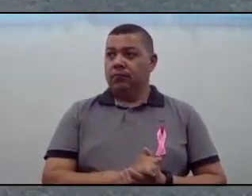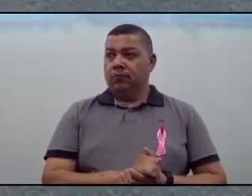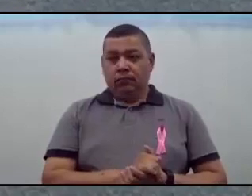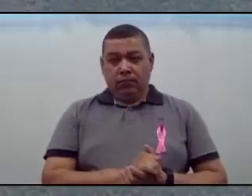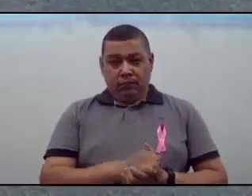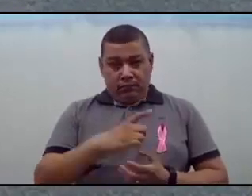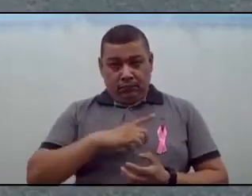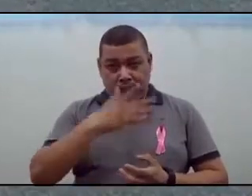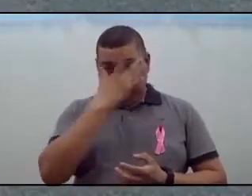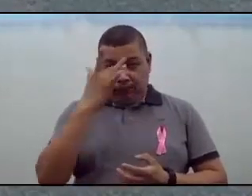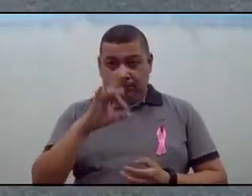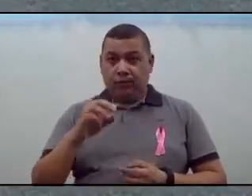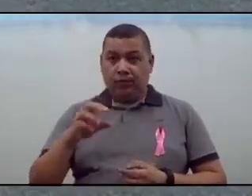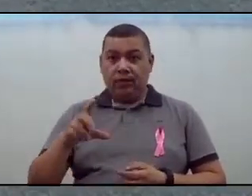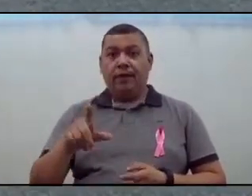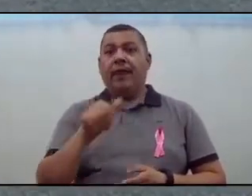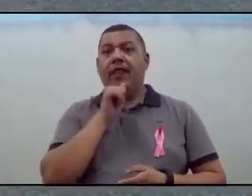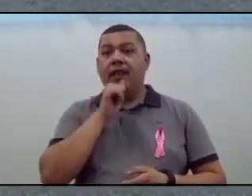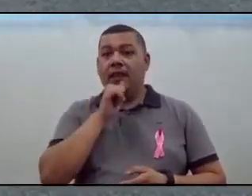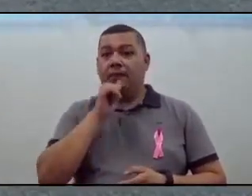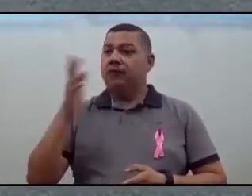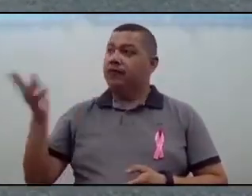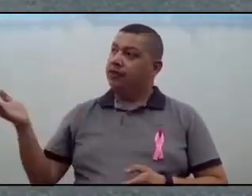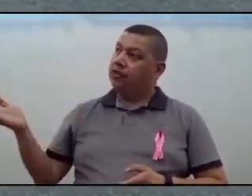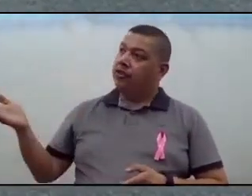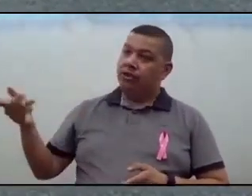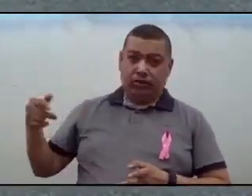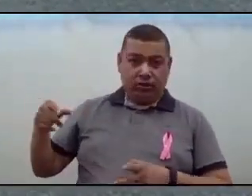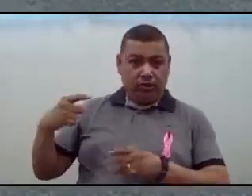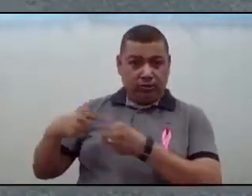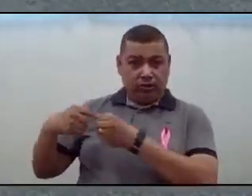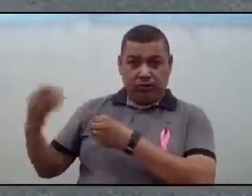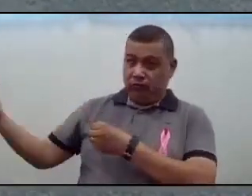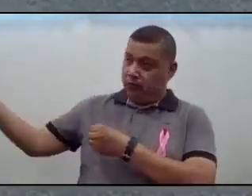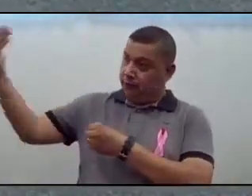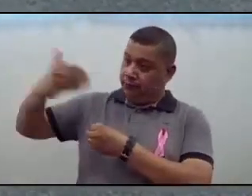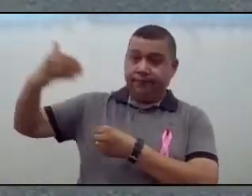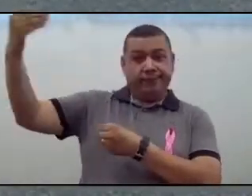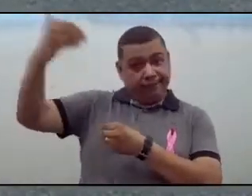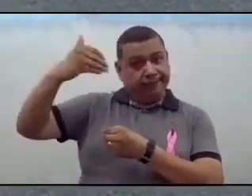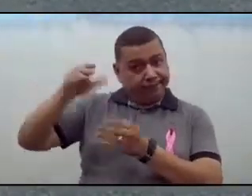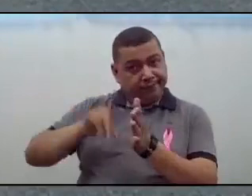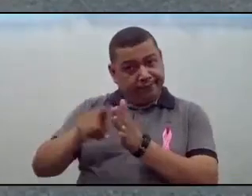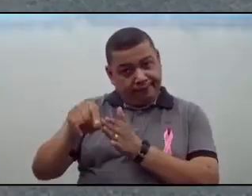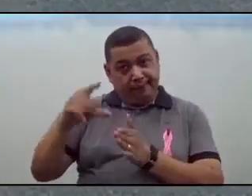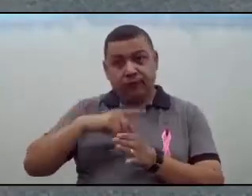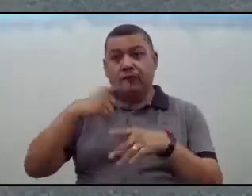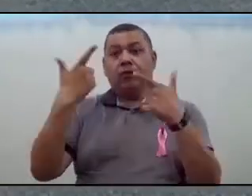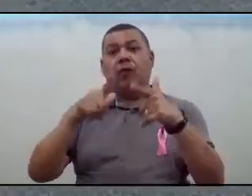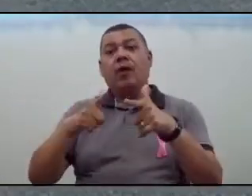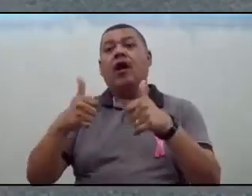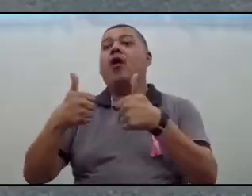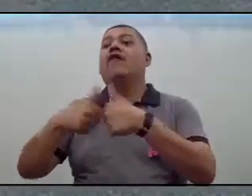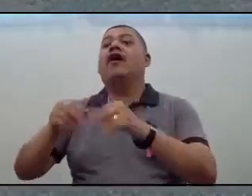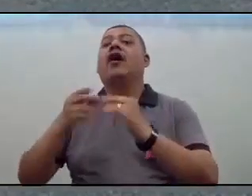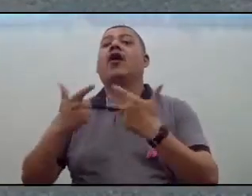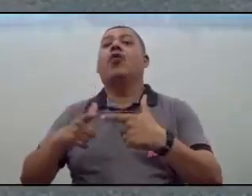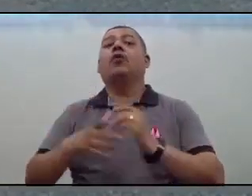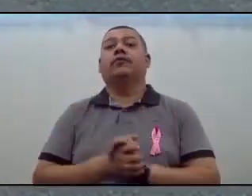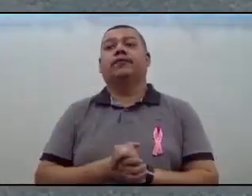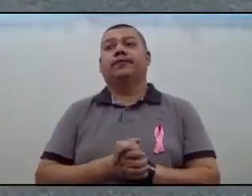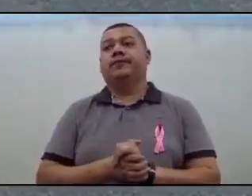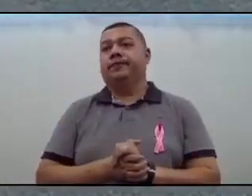de fora em busca de tratamento, um serviço humanitário aqui nas pessoas que